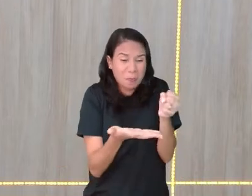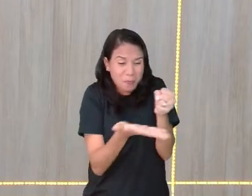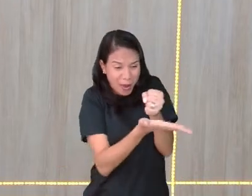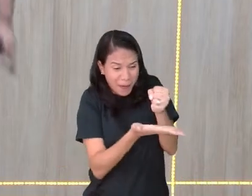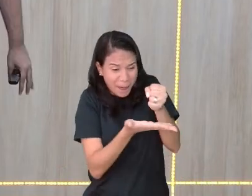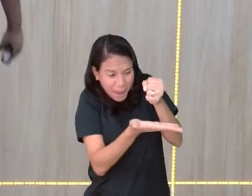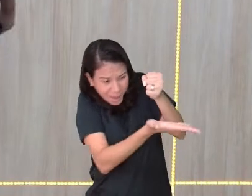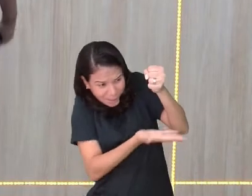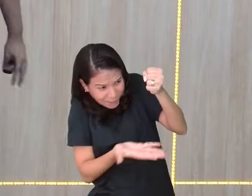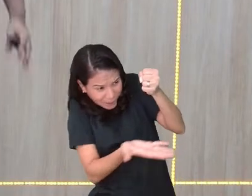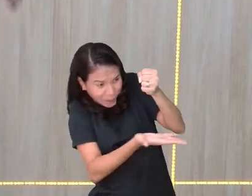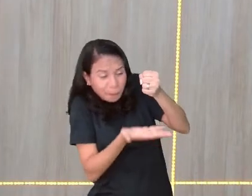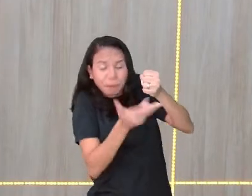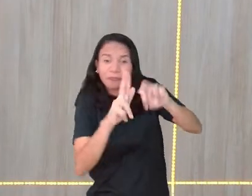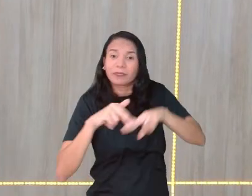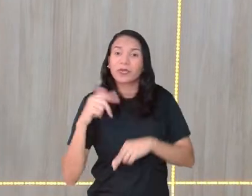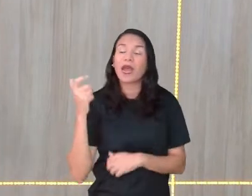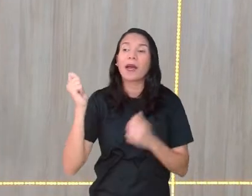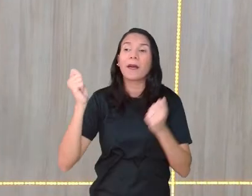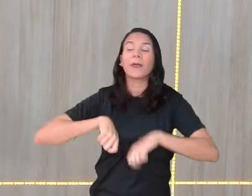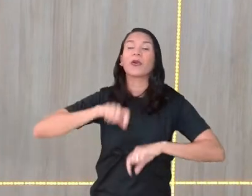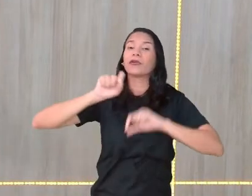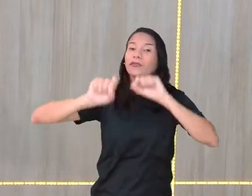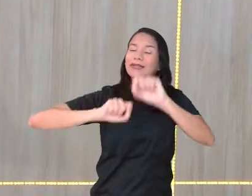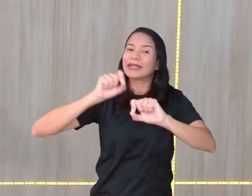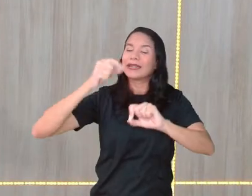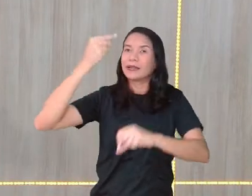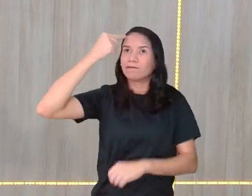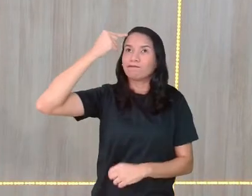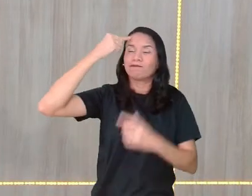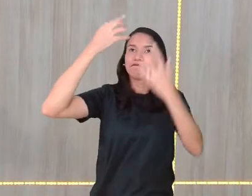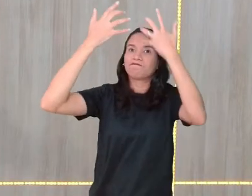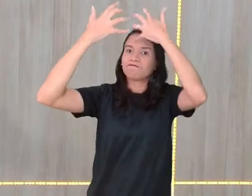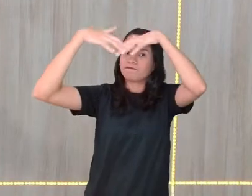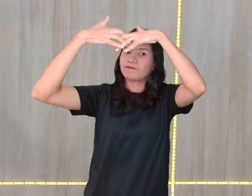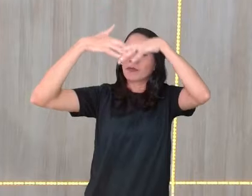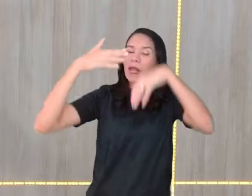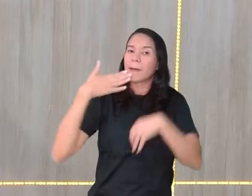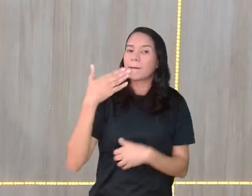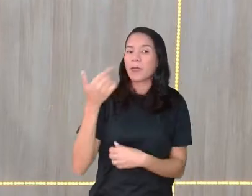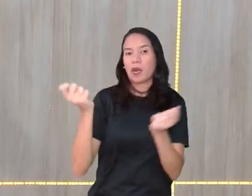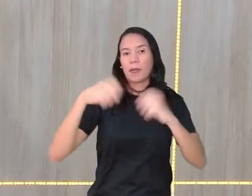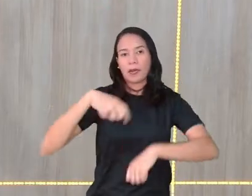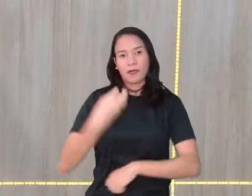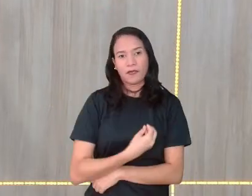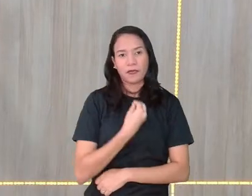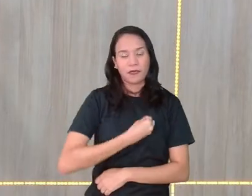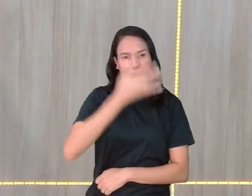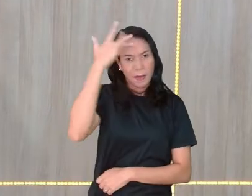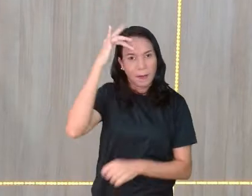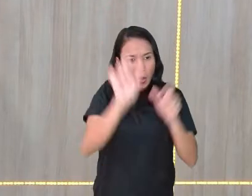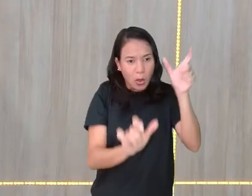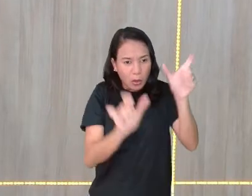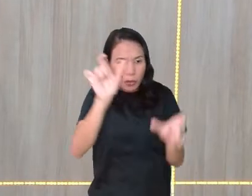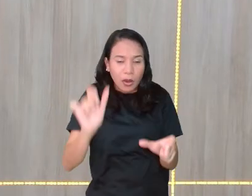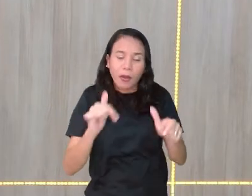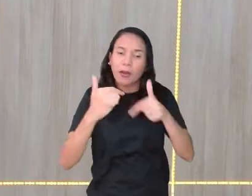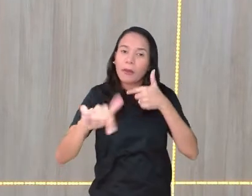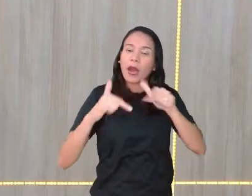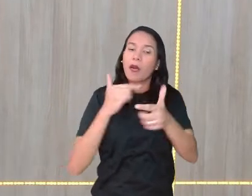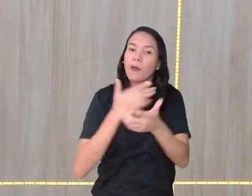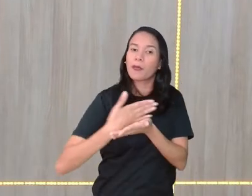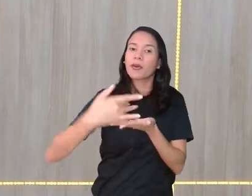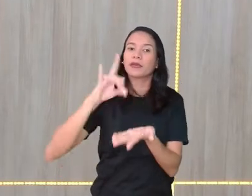básico. E aí a gente já começa o quê, a questão de melhorar as condições de vida do trabalhador para